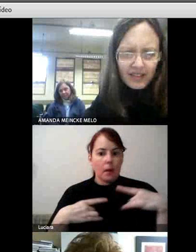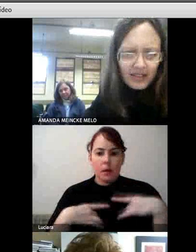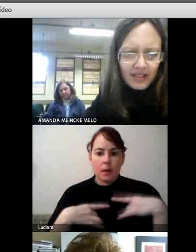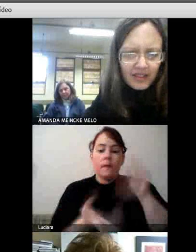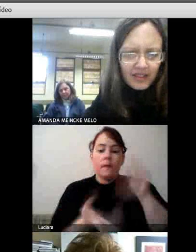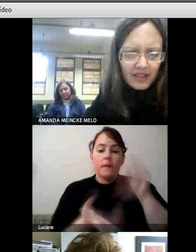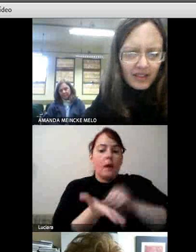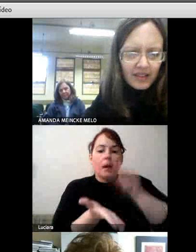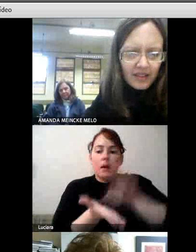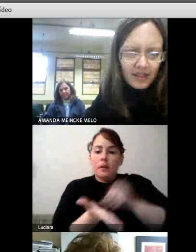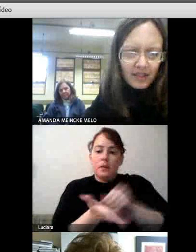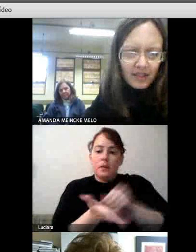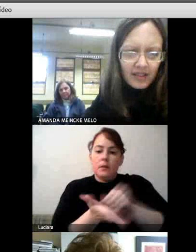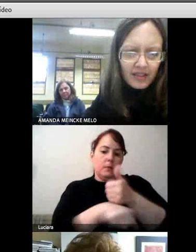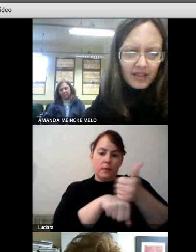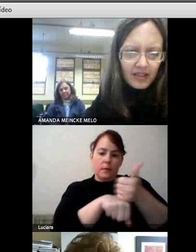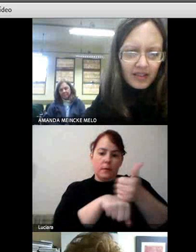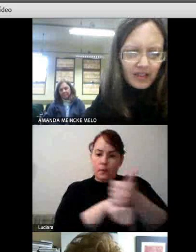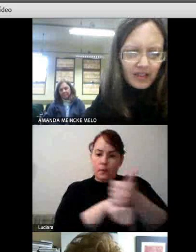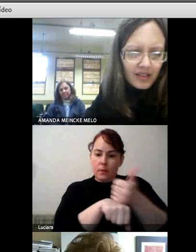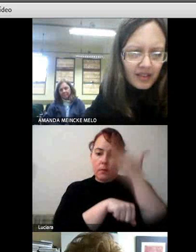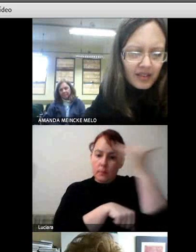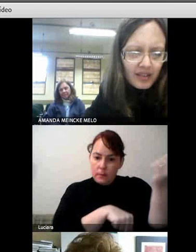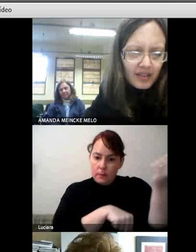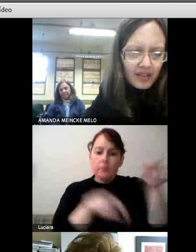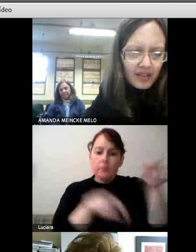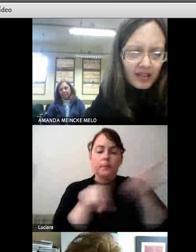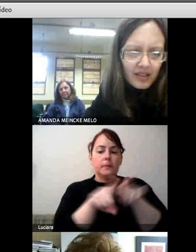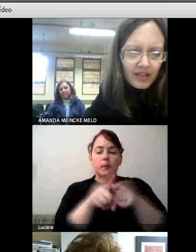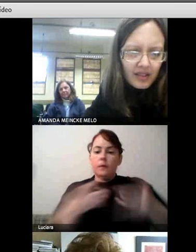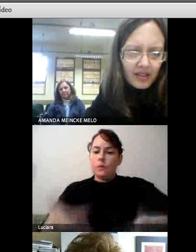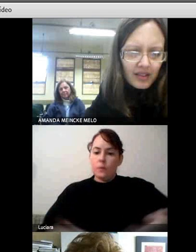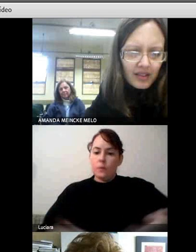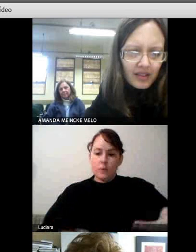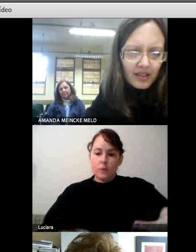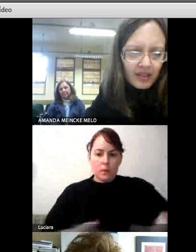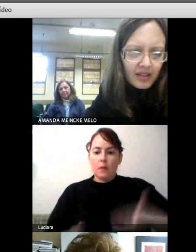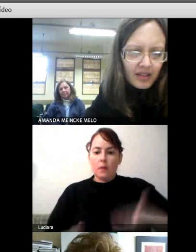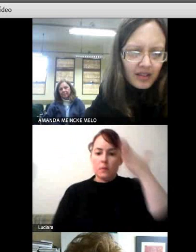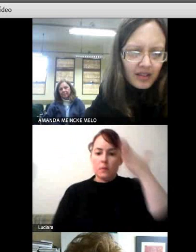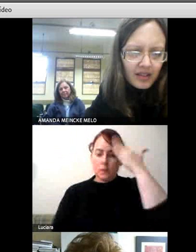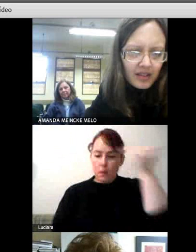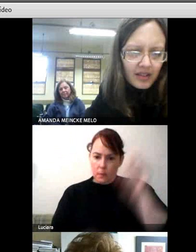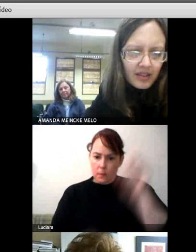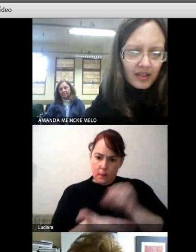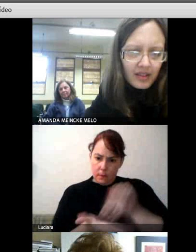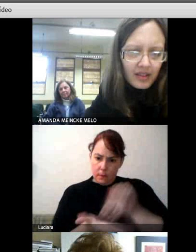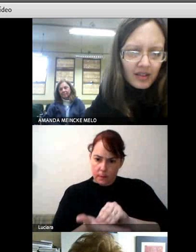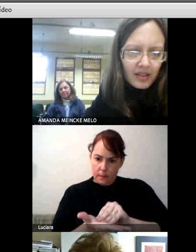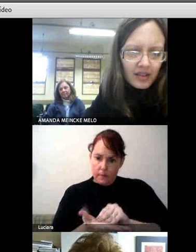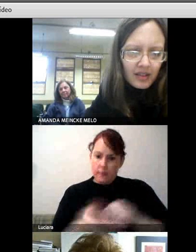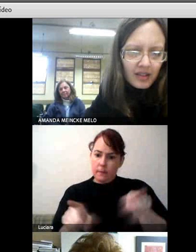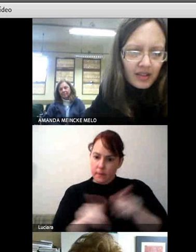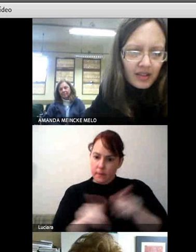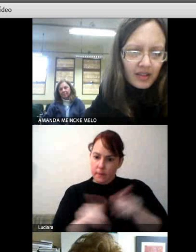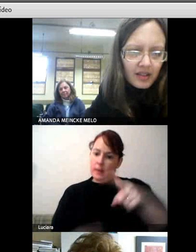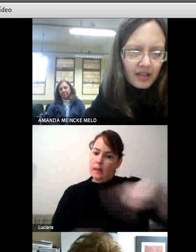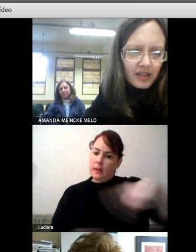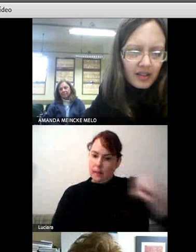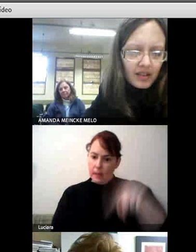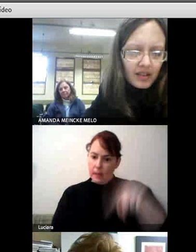A senhora também vê educação à distância no ensino técnico em entidades privadas? Qual a participação